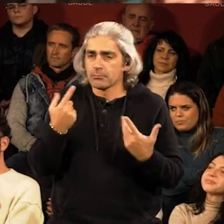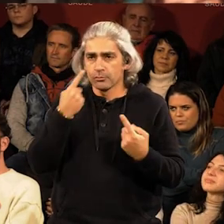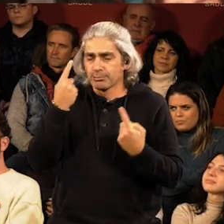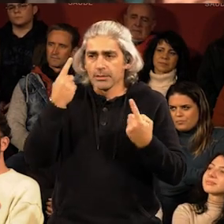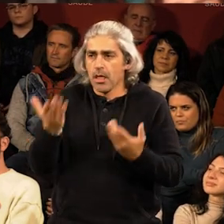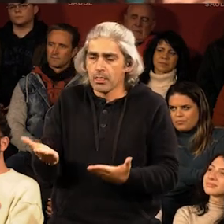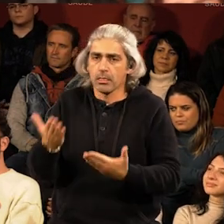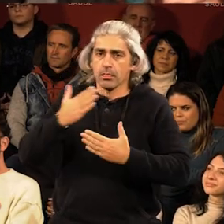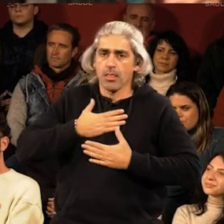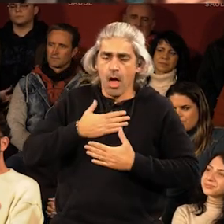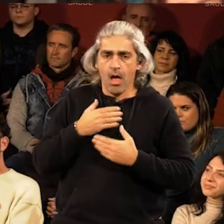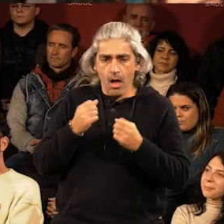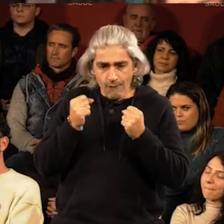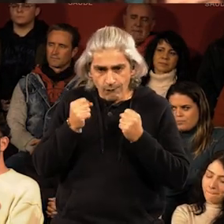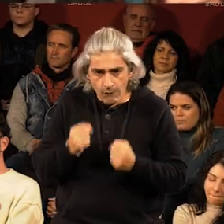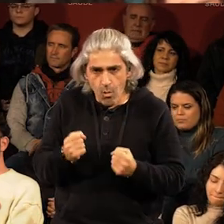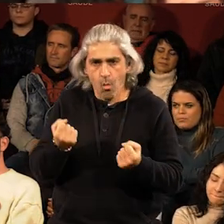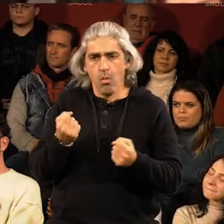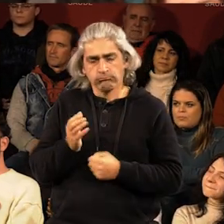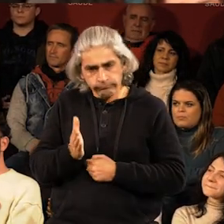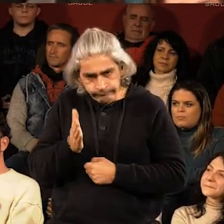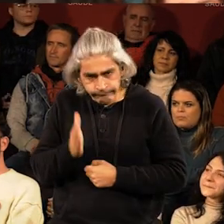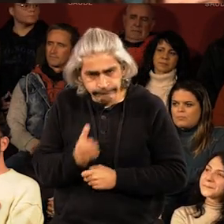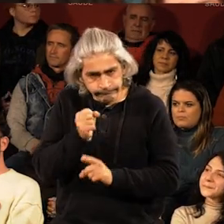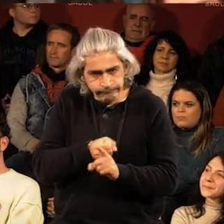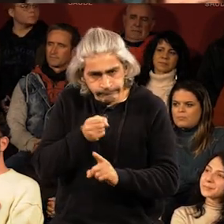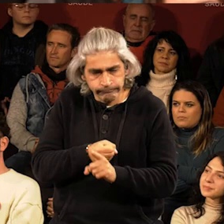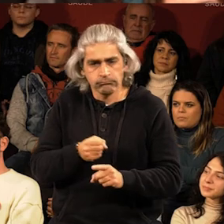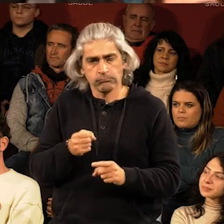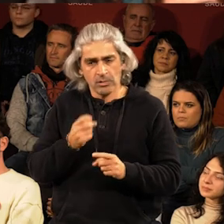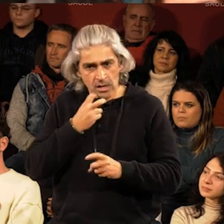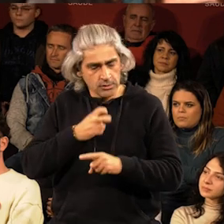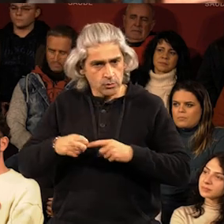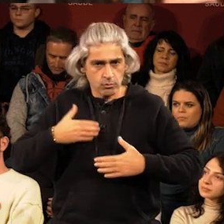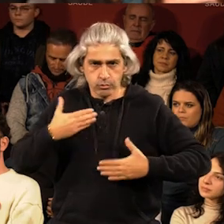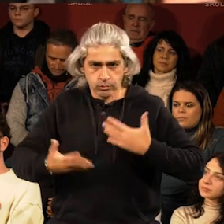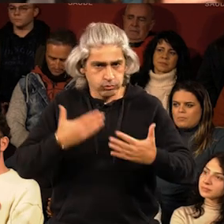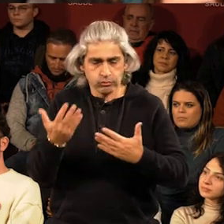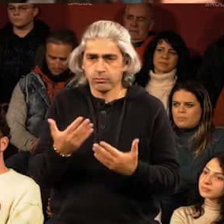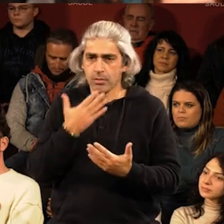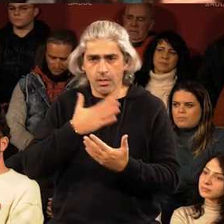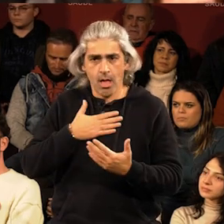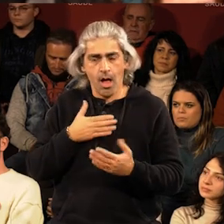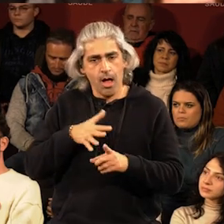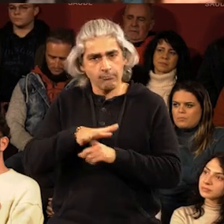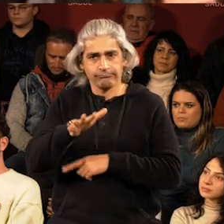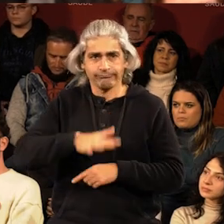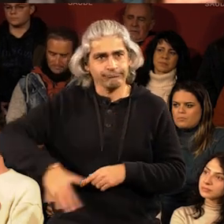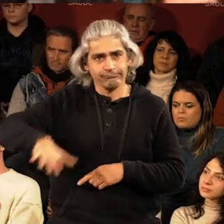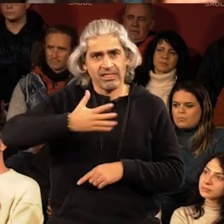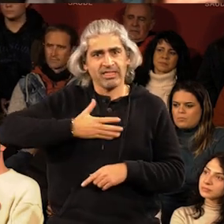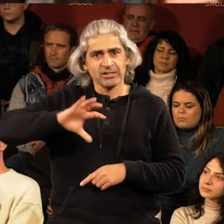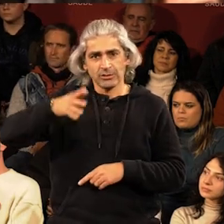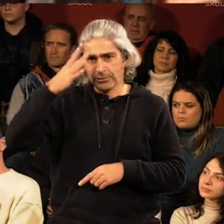património de força de determinação de vigor que deixou neste neste